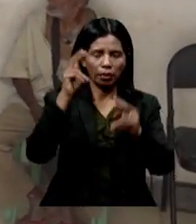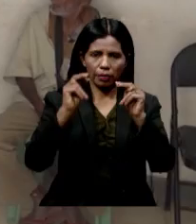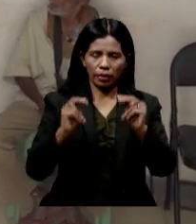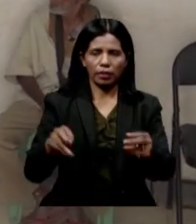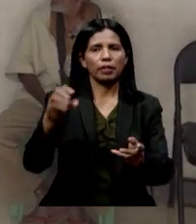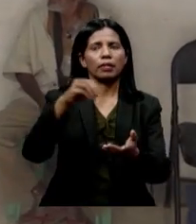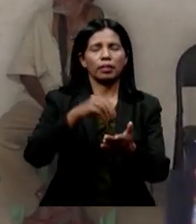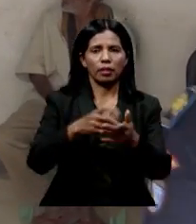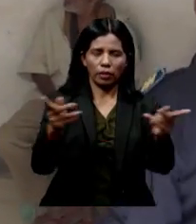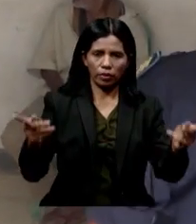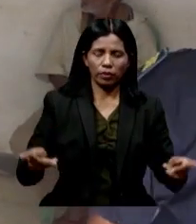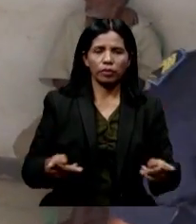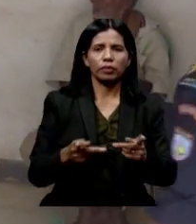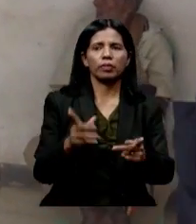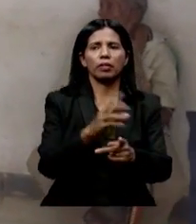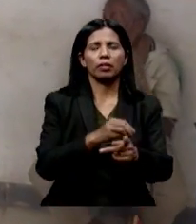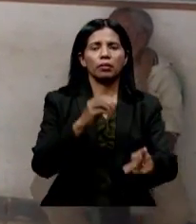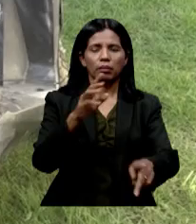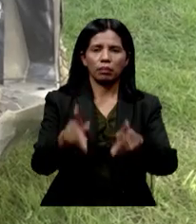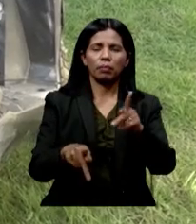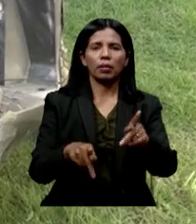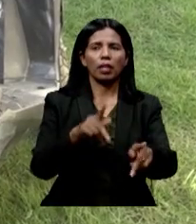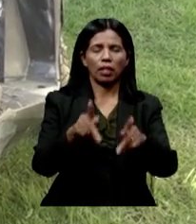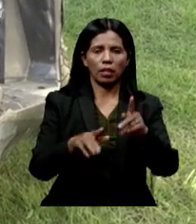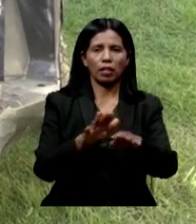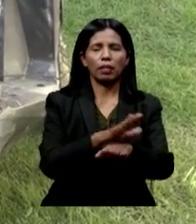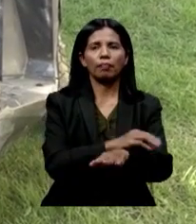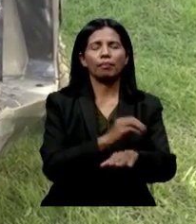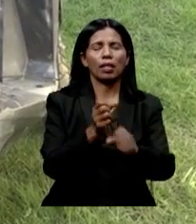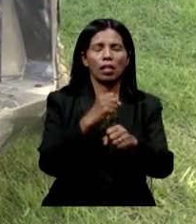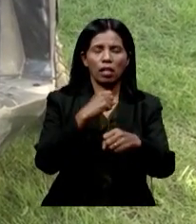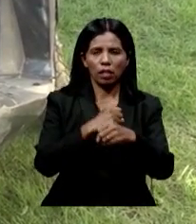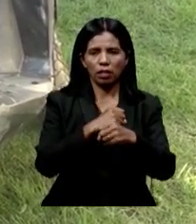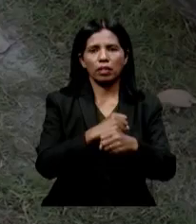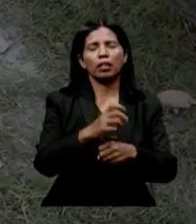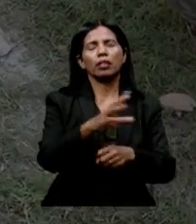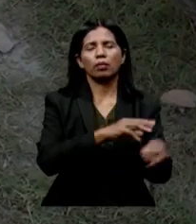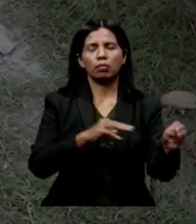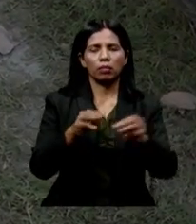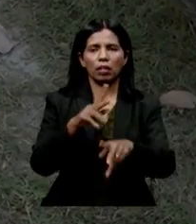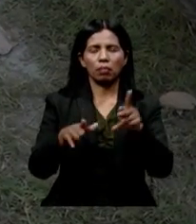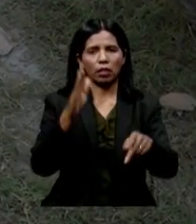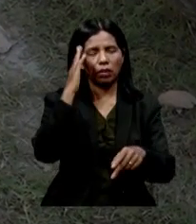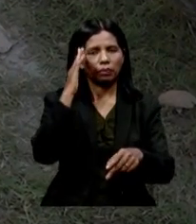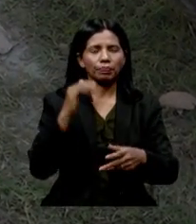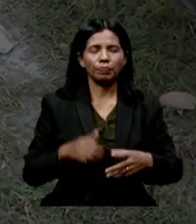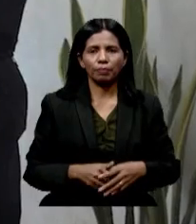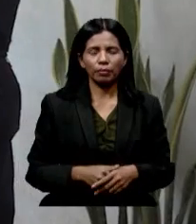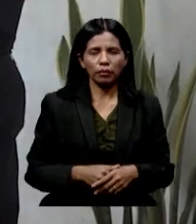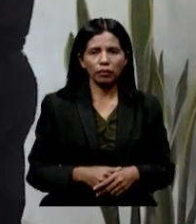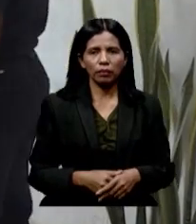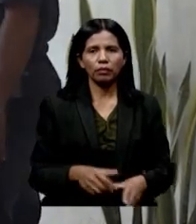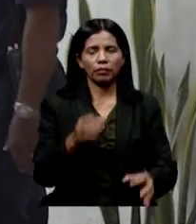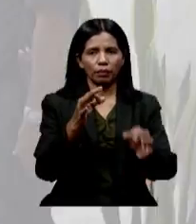criar centro de reabilitação para minoridade, nebe comete crime, nune bele muda mentalidade. Selo secari e